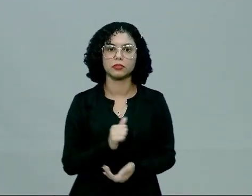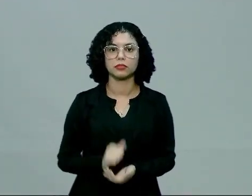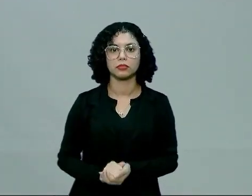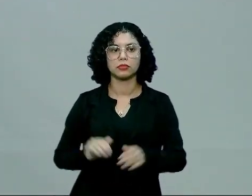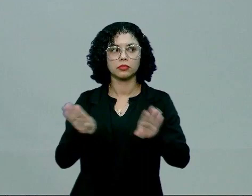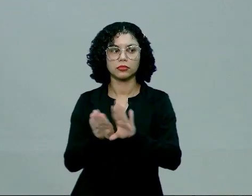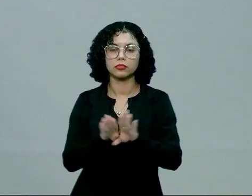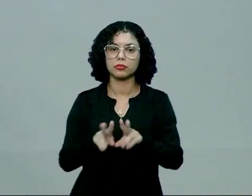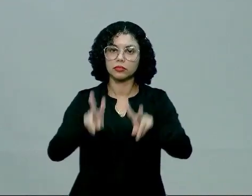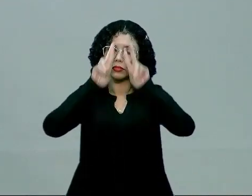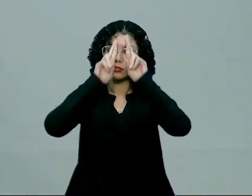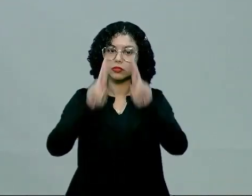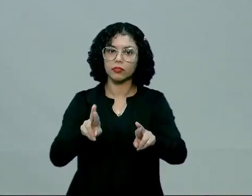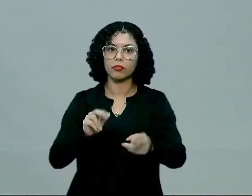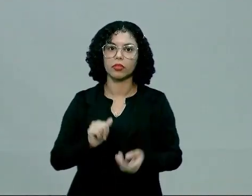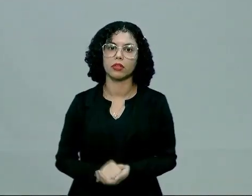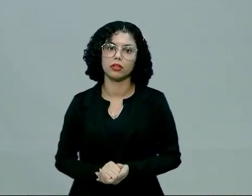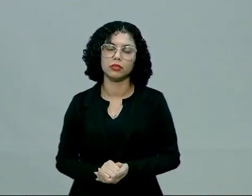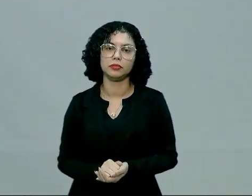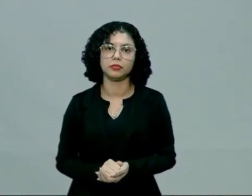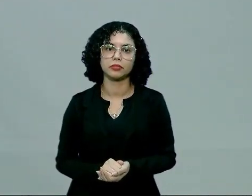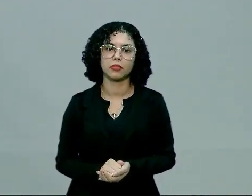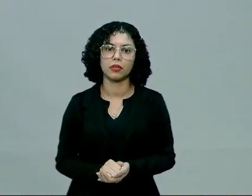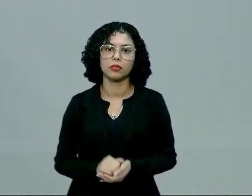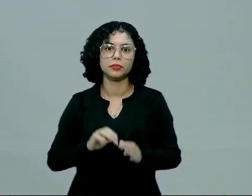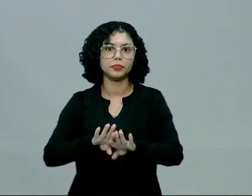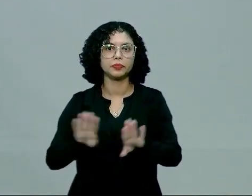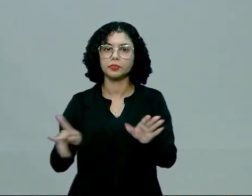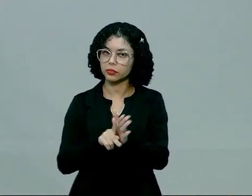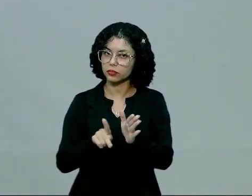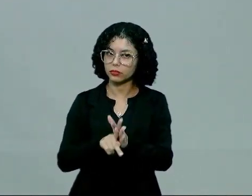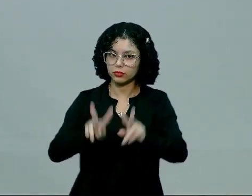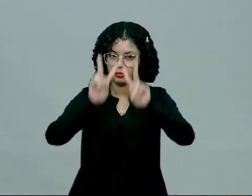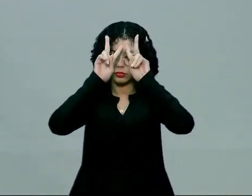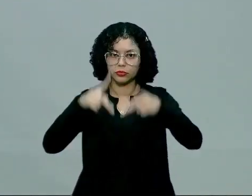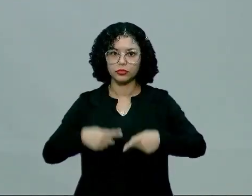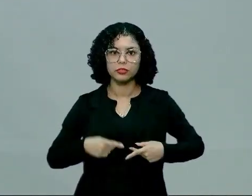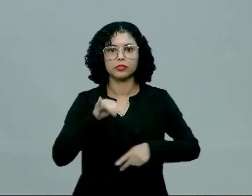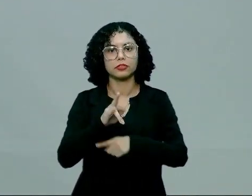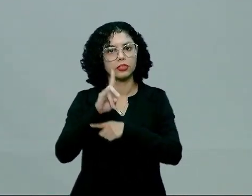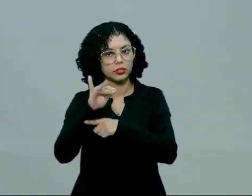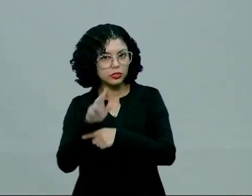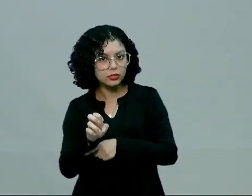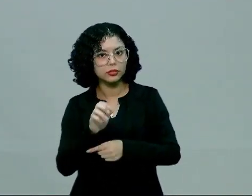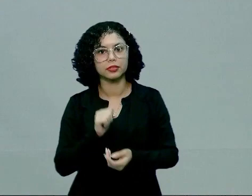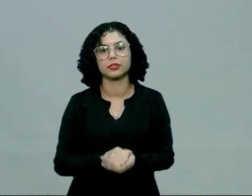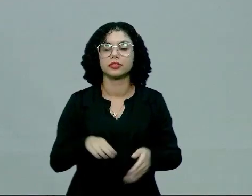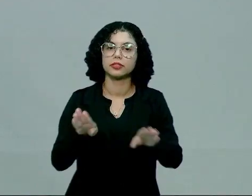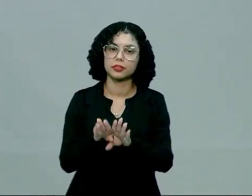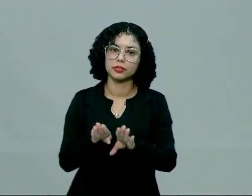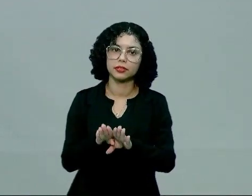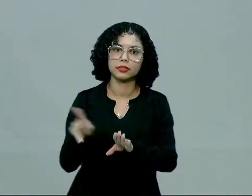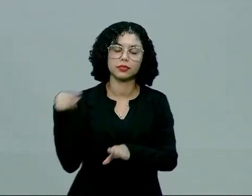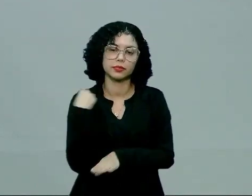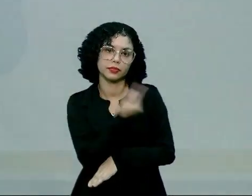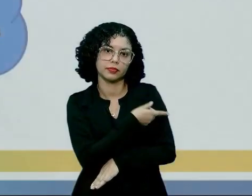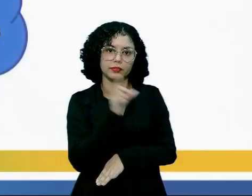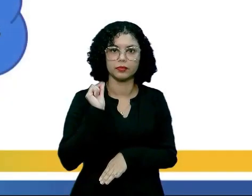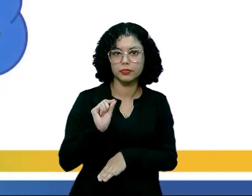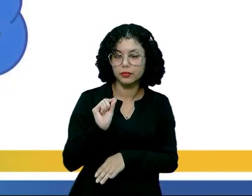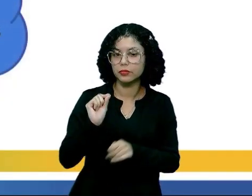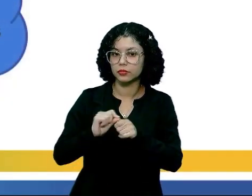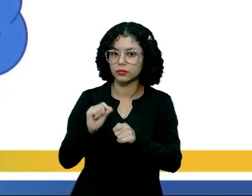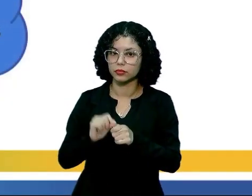e a gente respeitando o a a dignidade humana a dignidade humana Eita vamos fazer o